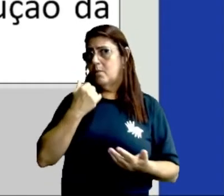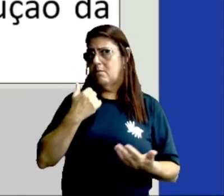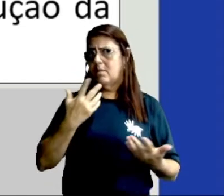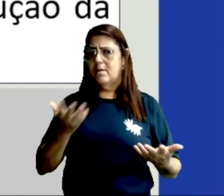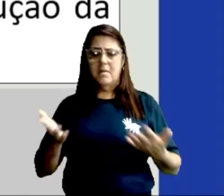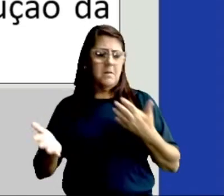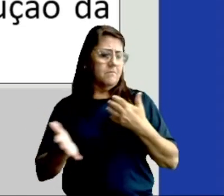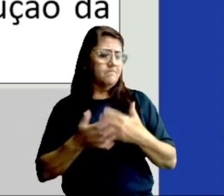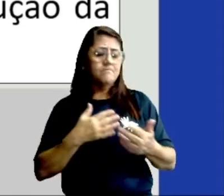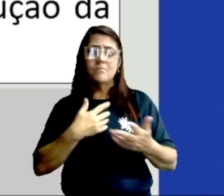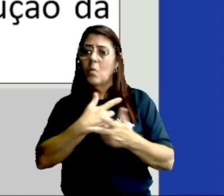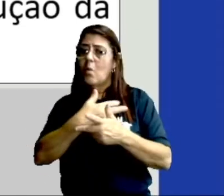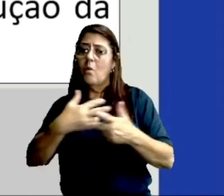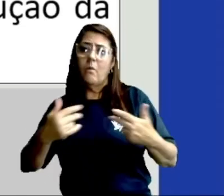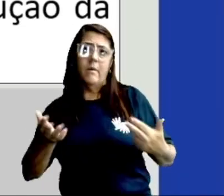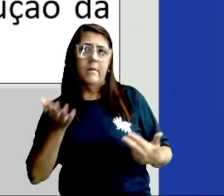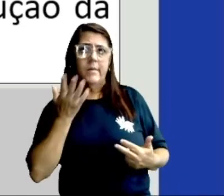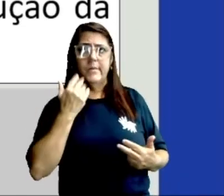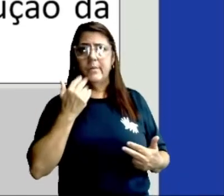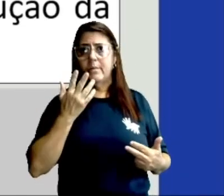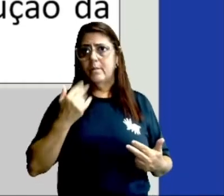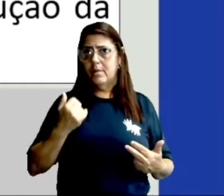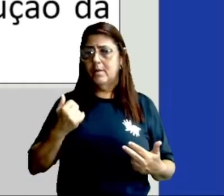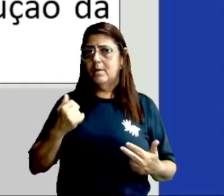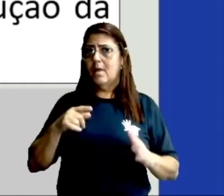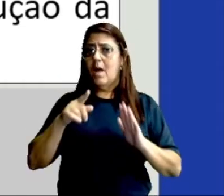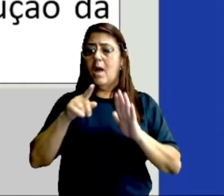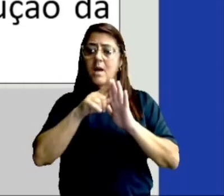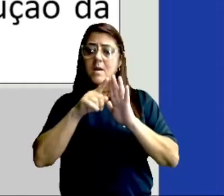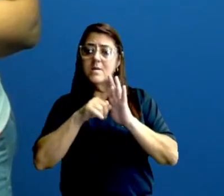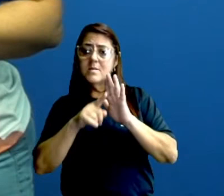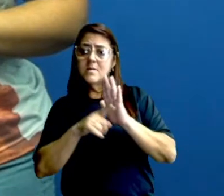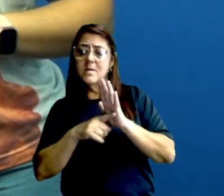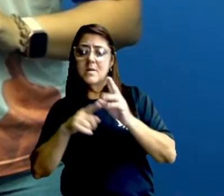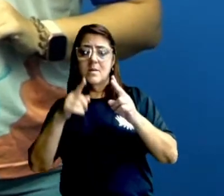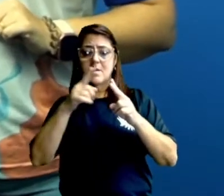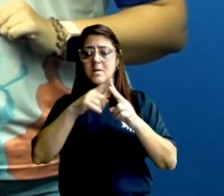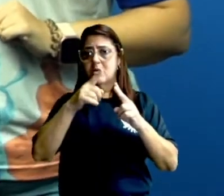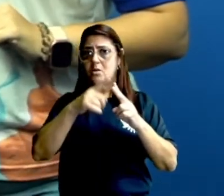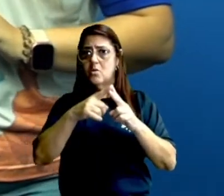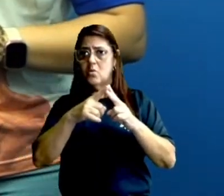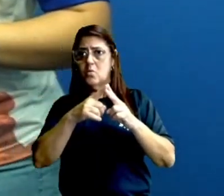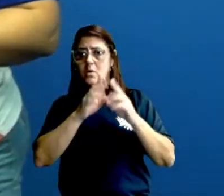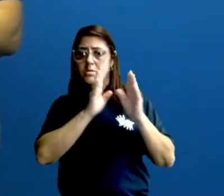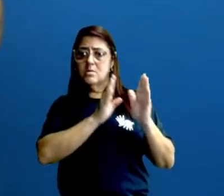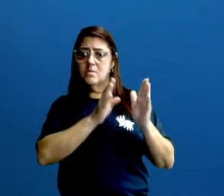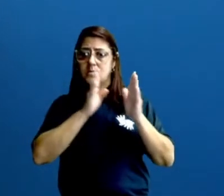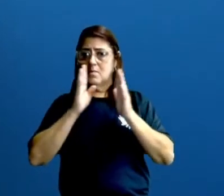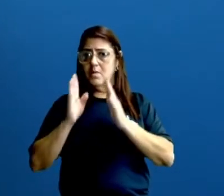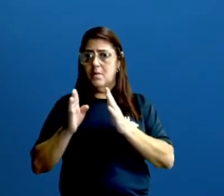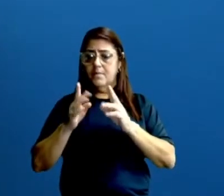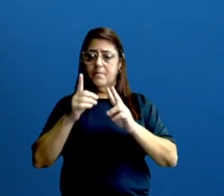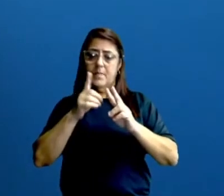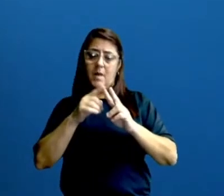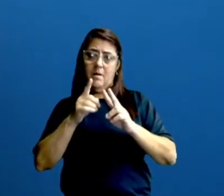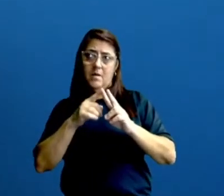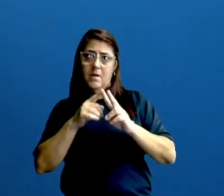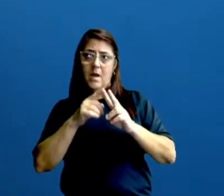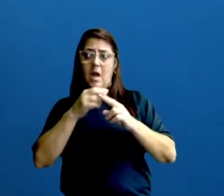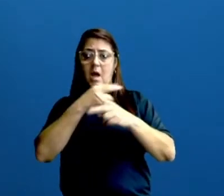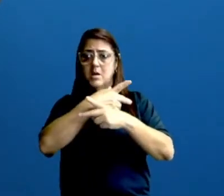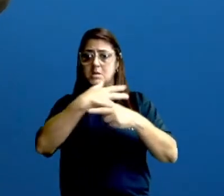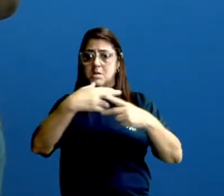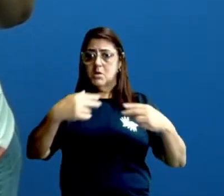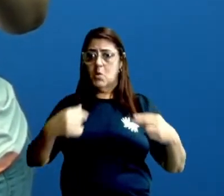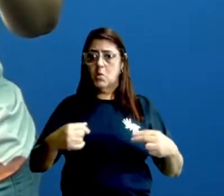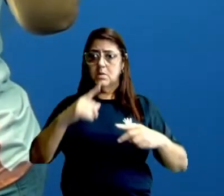ser qualquer coisa, e as receitas são divididas em 2 partes. Os ingredientes, que